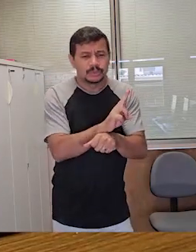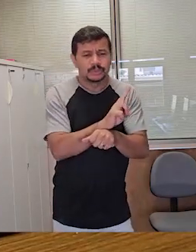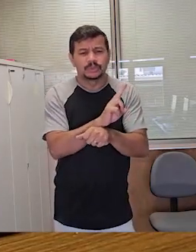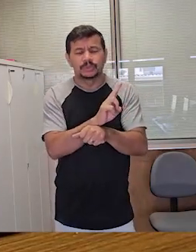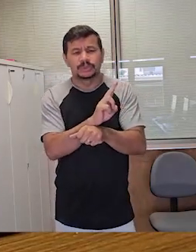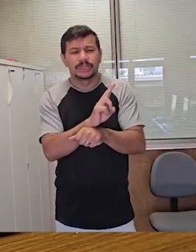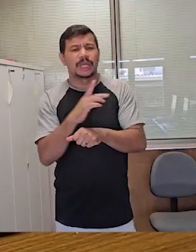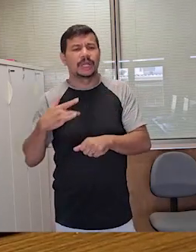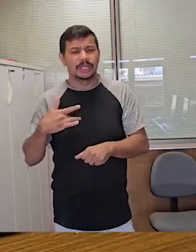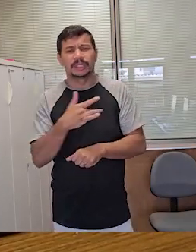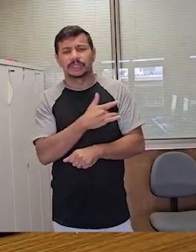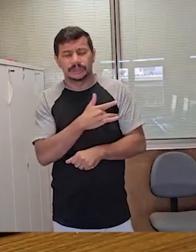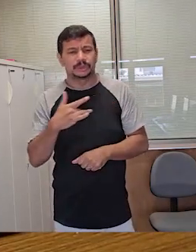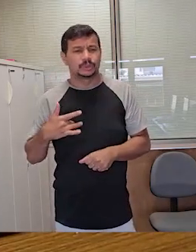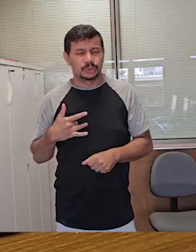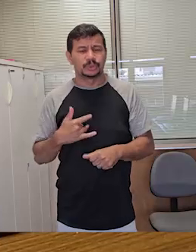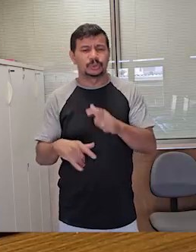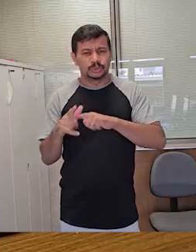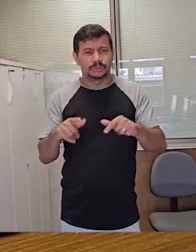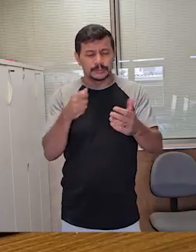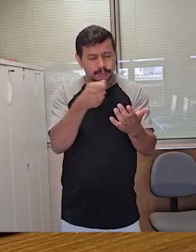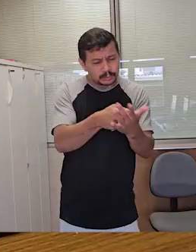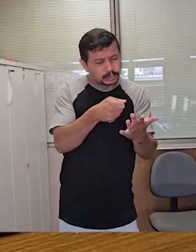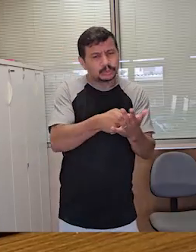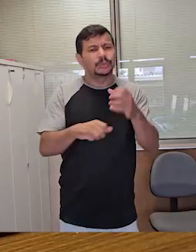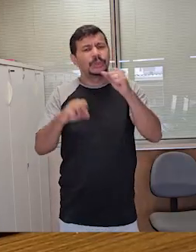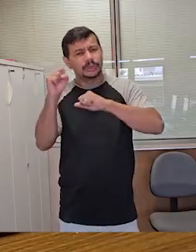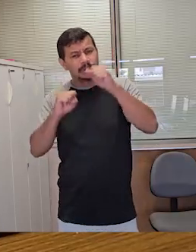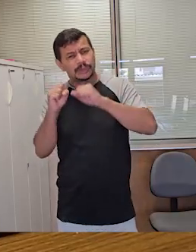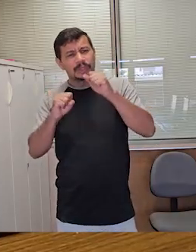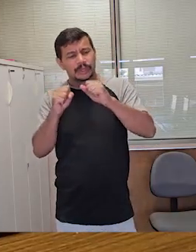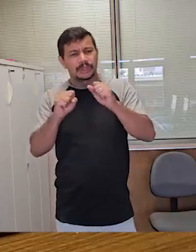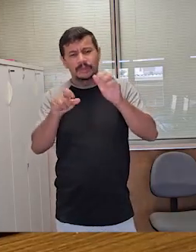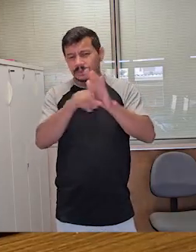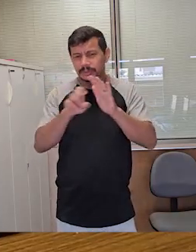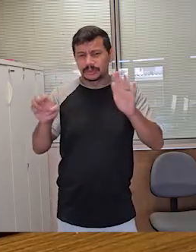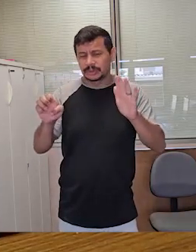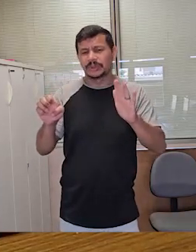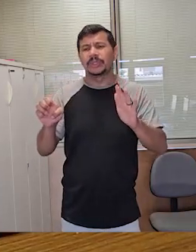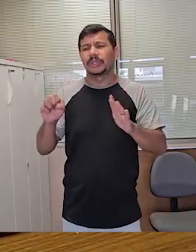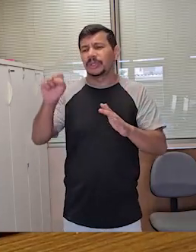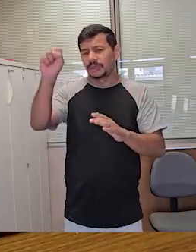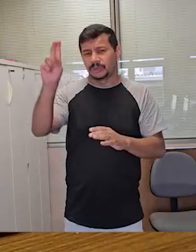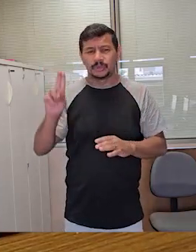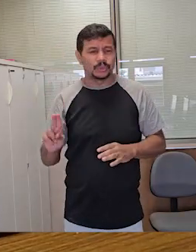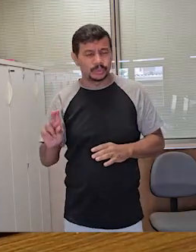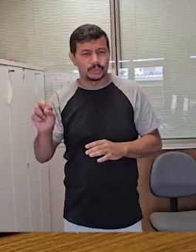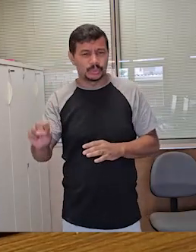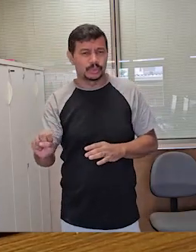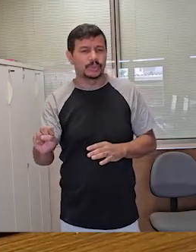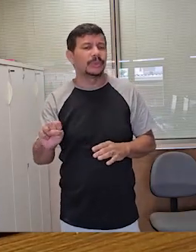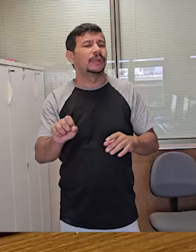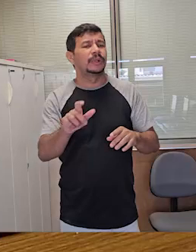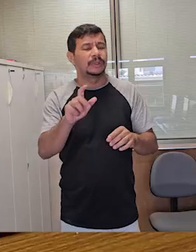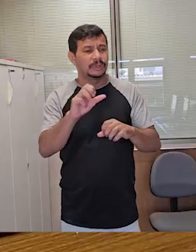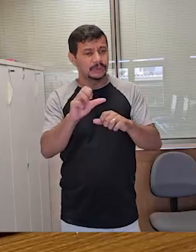de trabalho, exigir que as empresas cumpram as regras, e o Sistema Único de Saúde. Então, o governo, esse